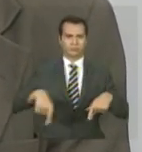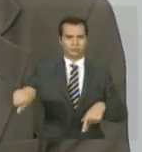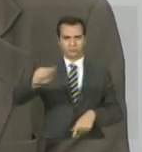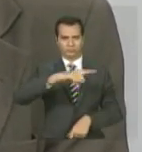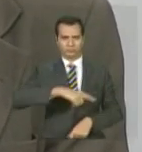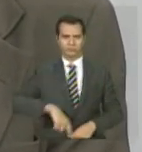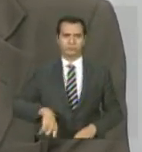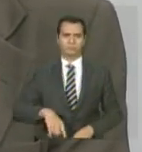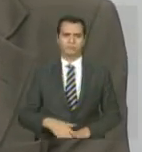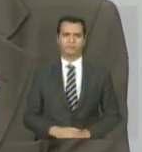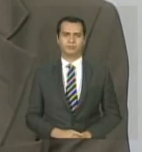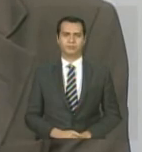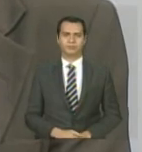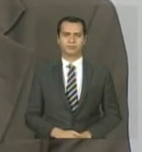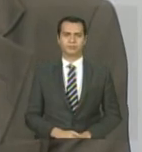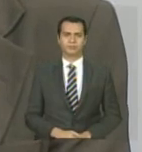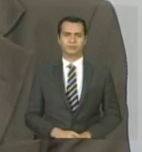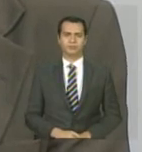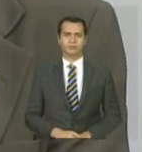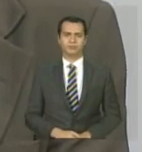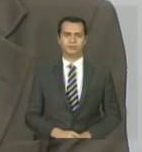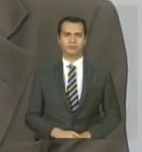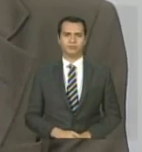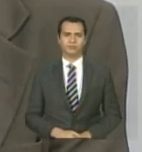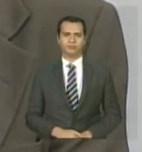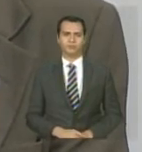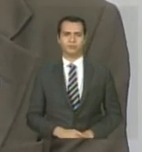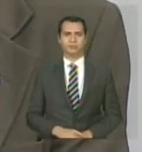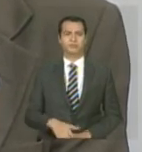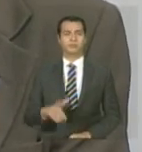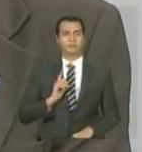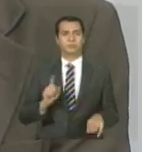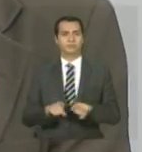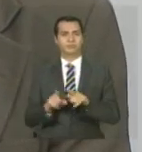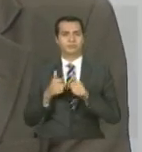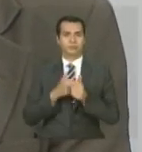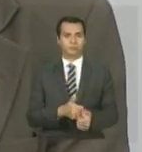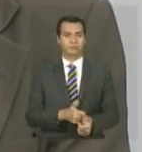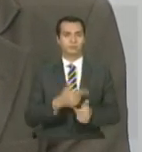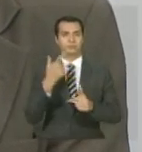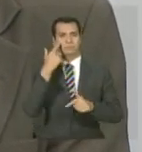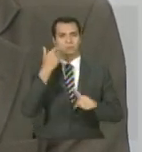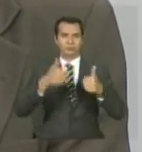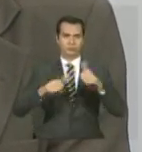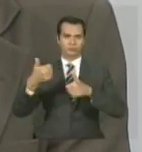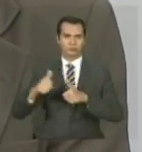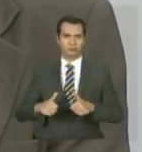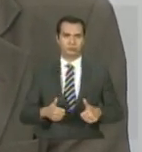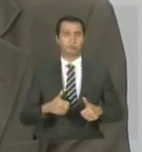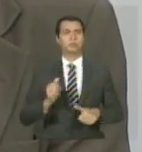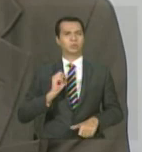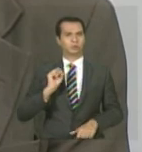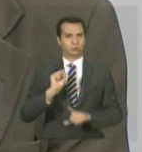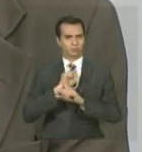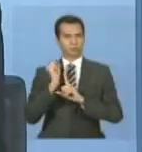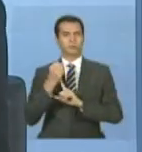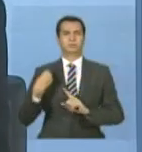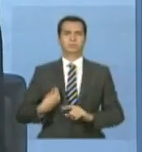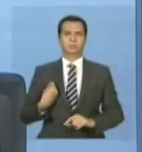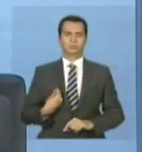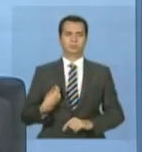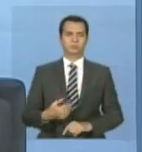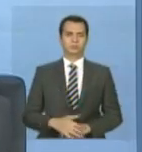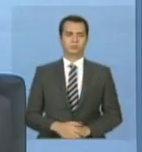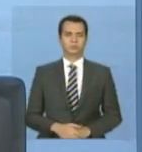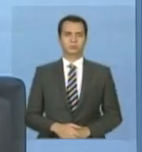esse componente importante nessa construção, depois no monitoramento e avaliação da participação da sociedade civil. Marília,